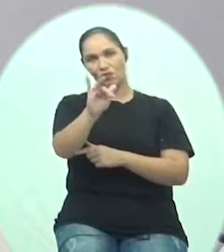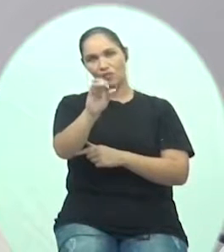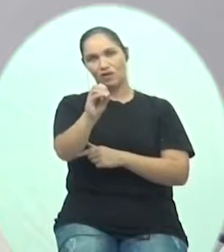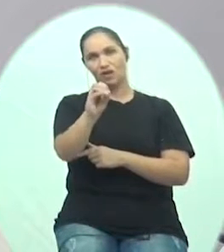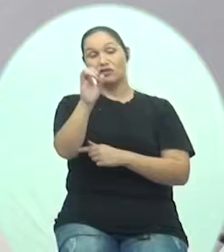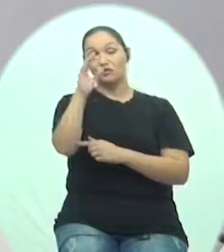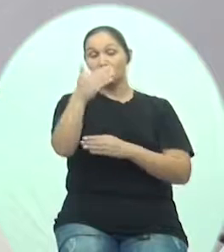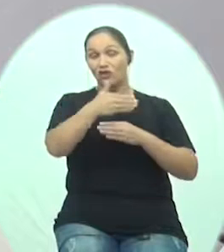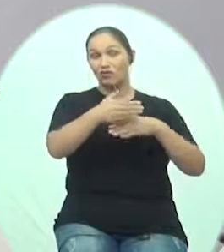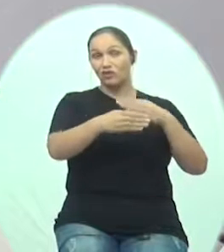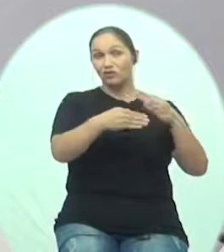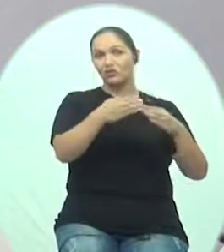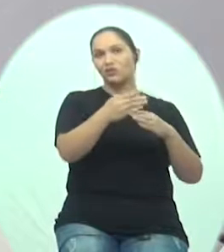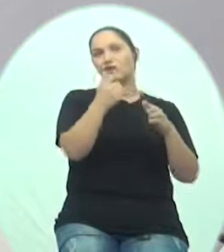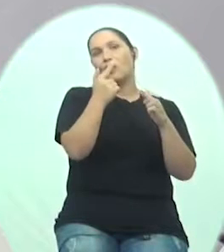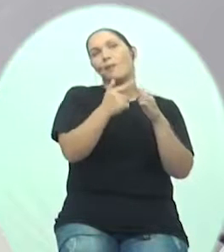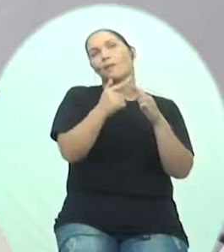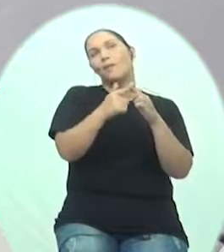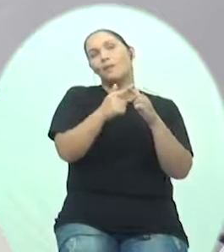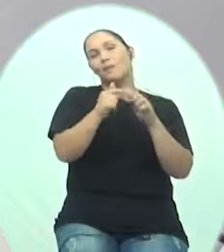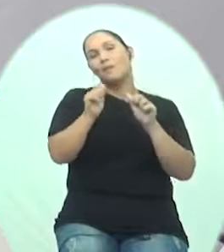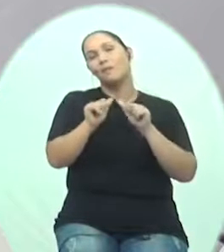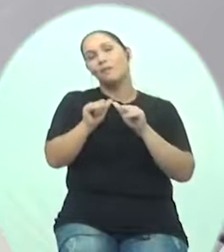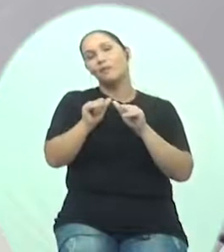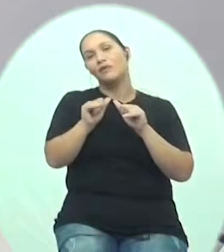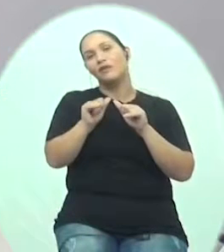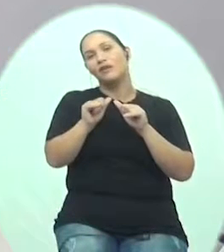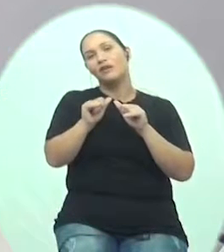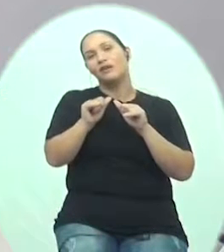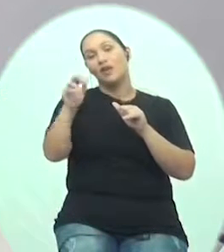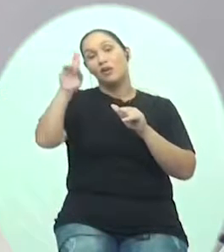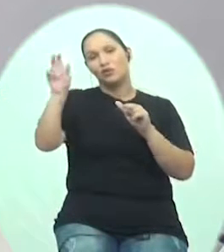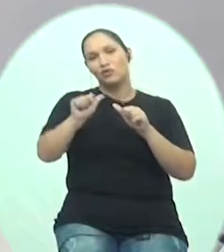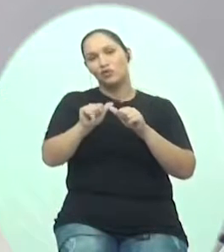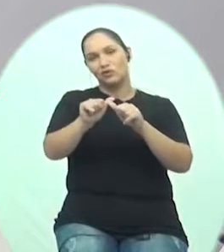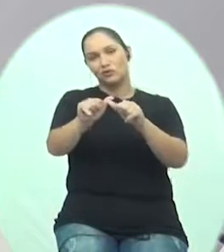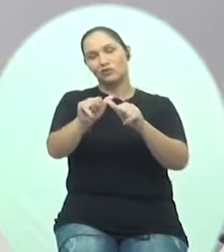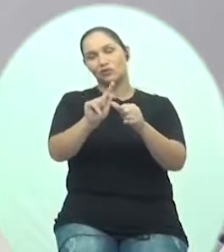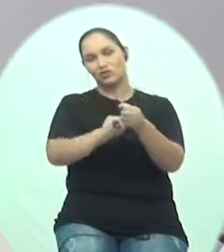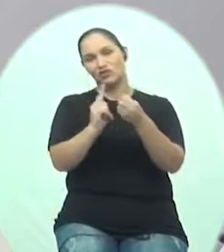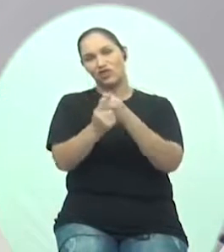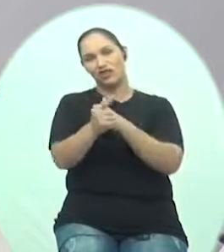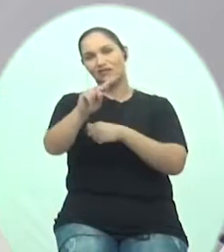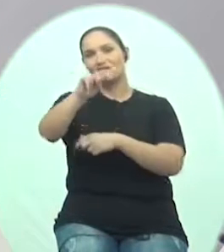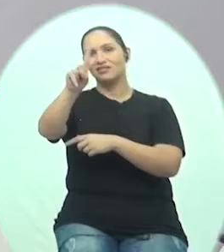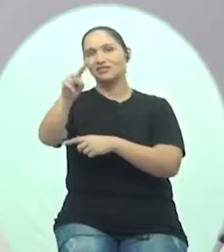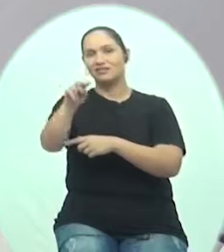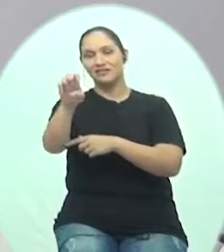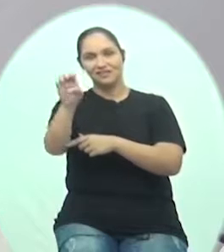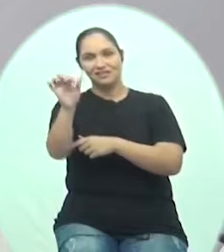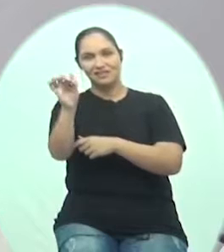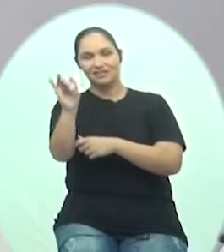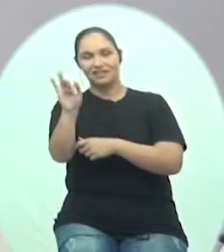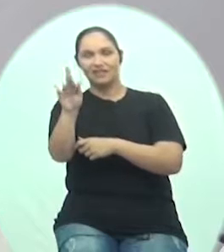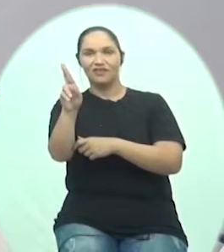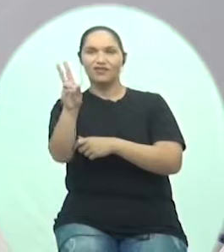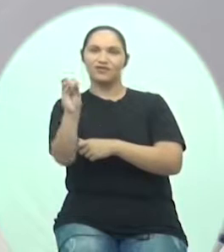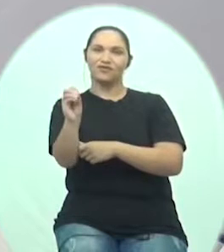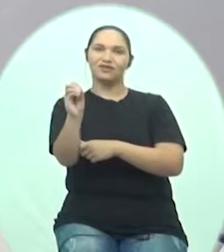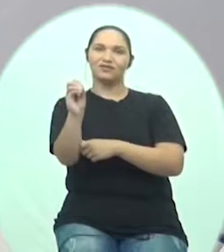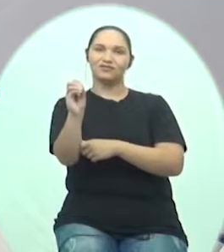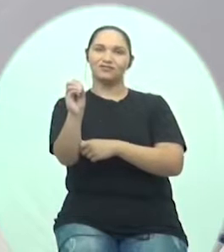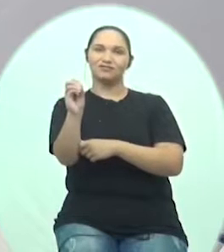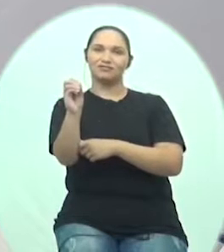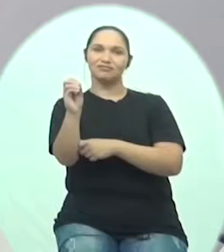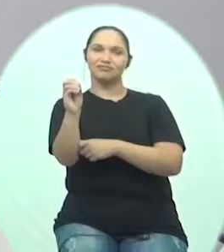né claro com a ajuda das outras pessoas mas o senhor deu o pontapé inicial e ajuda até hoje que a gente sabe que a gente eh